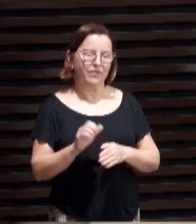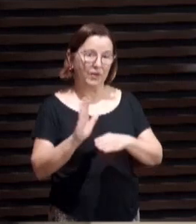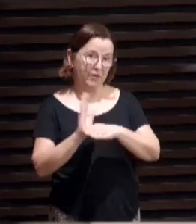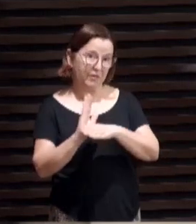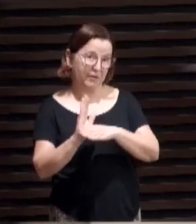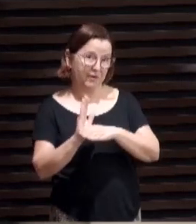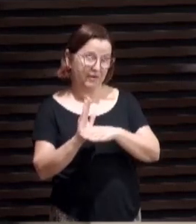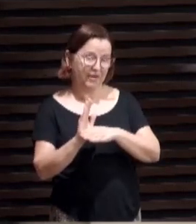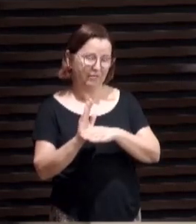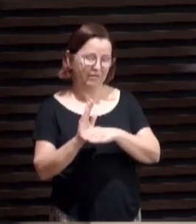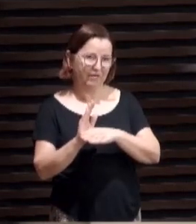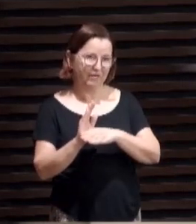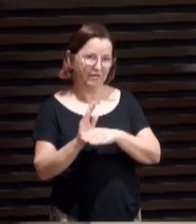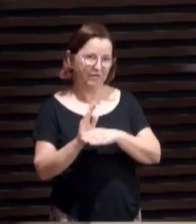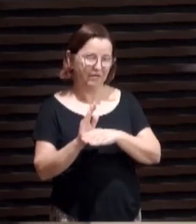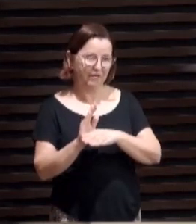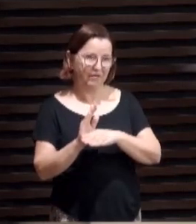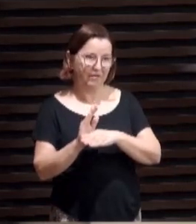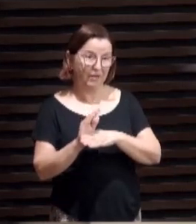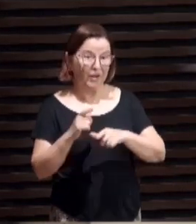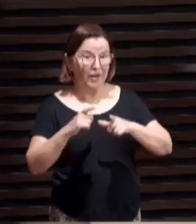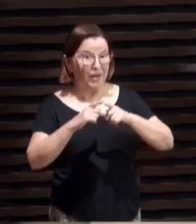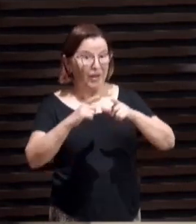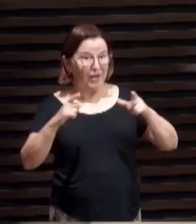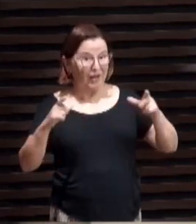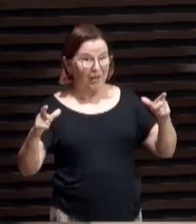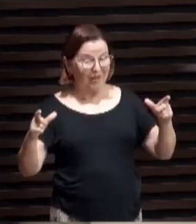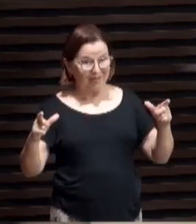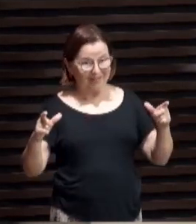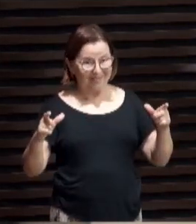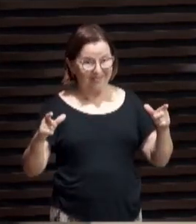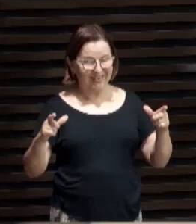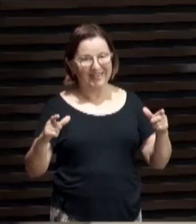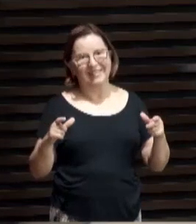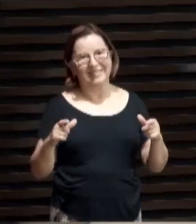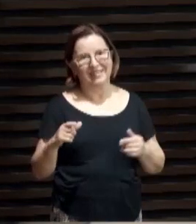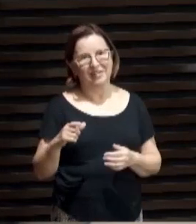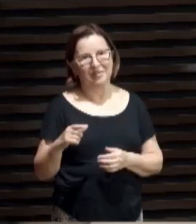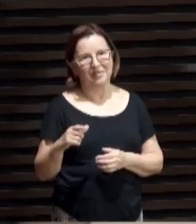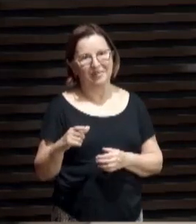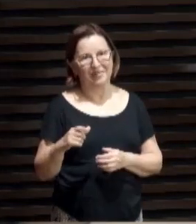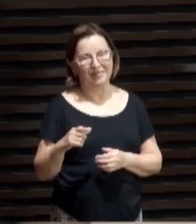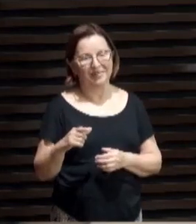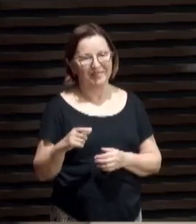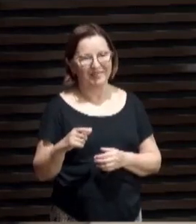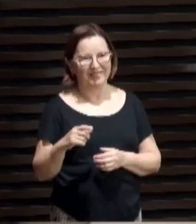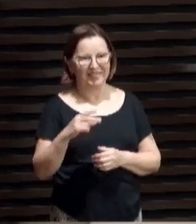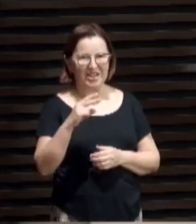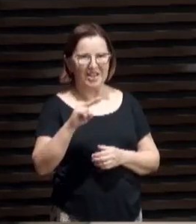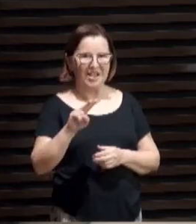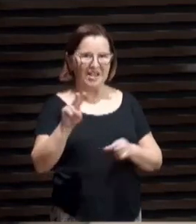maior repercussão não foram os filmes premiados, mas sim o tapa que